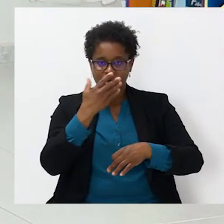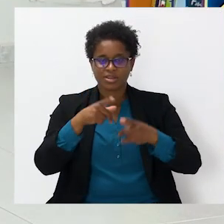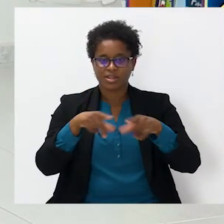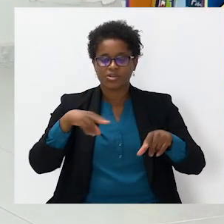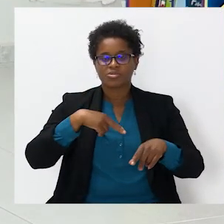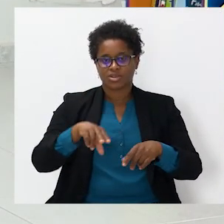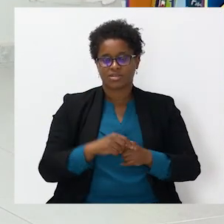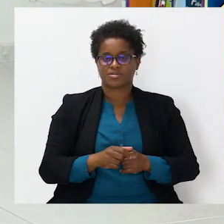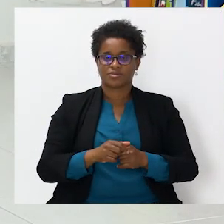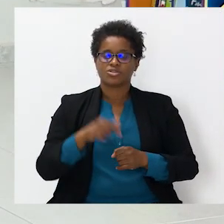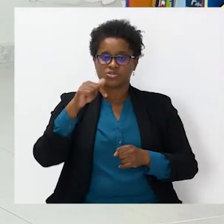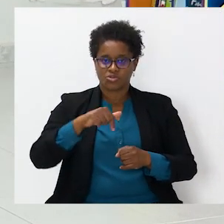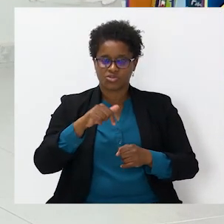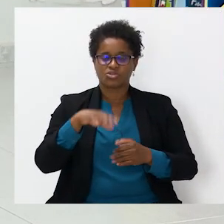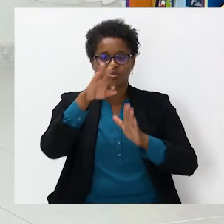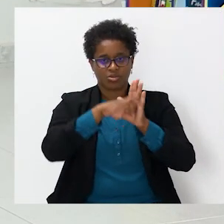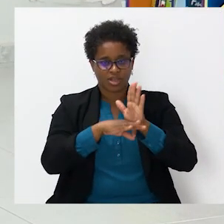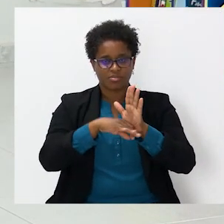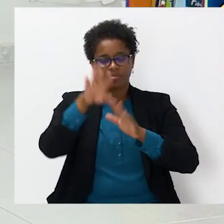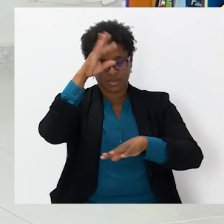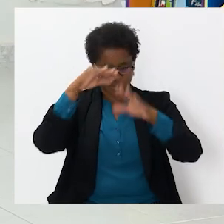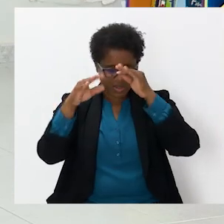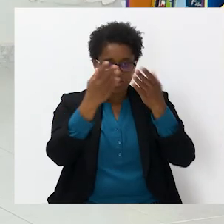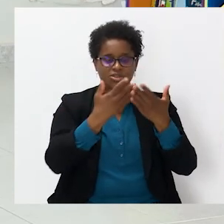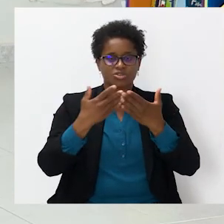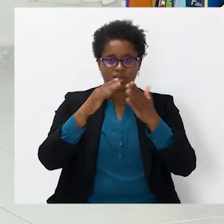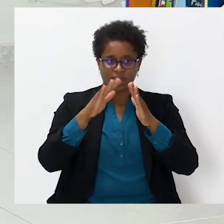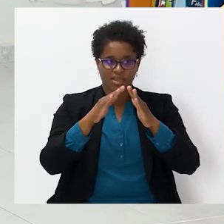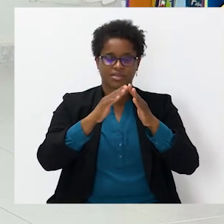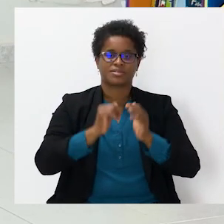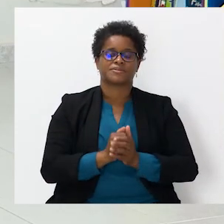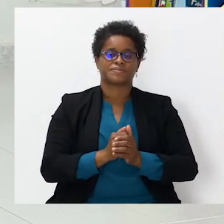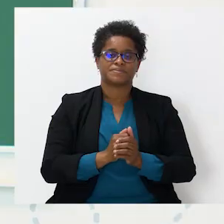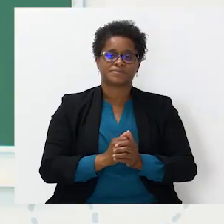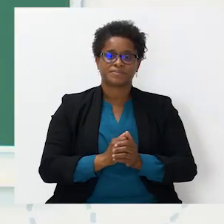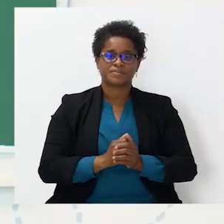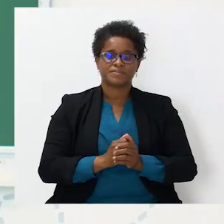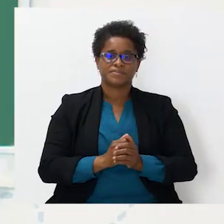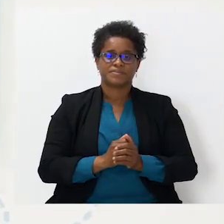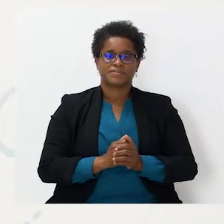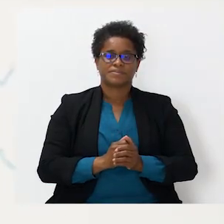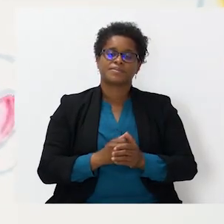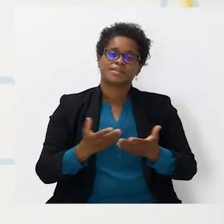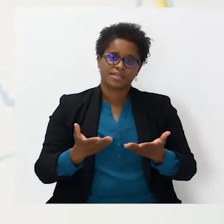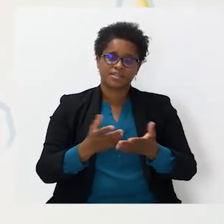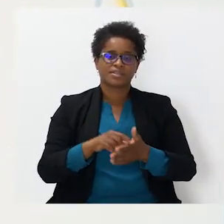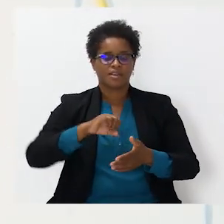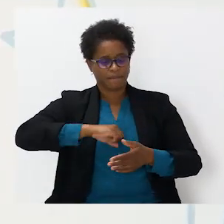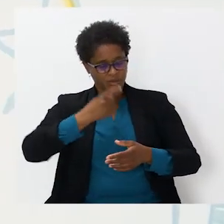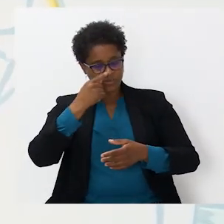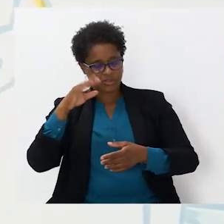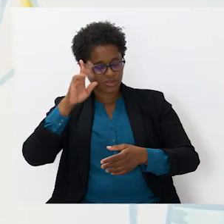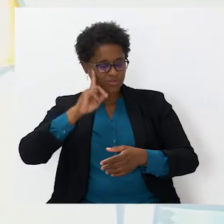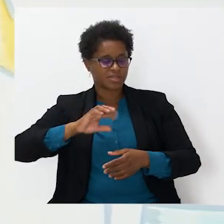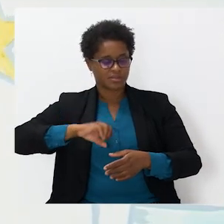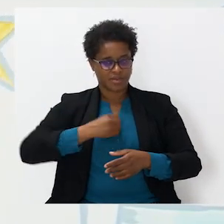língua portuguesa de hoje no programa Aprender e Estudar em Casa. E, meus meninos e